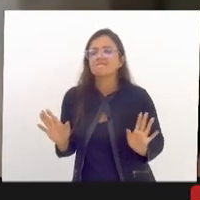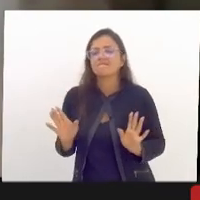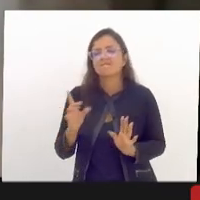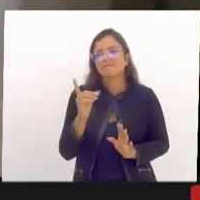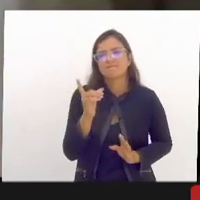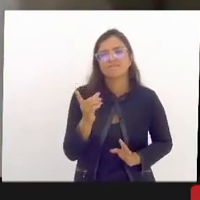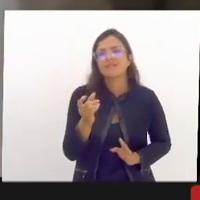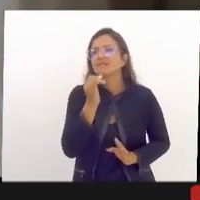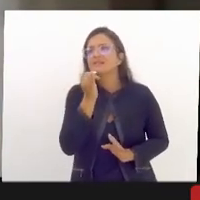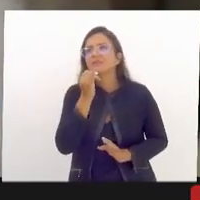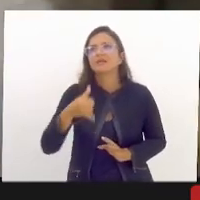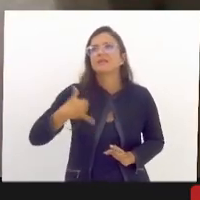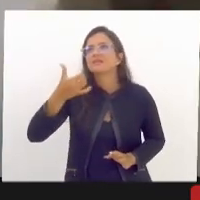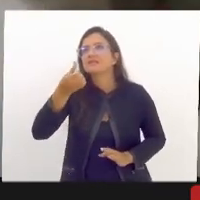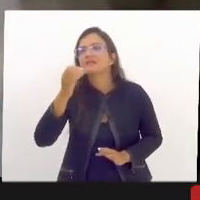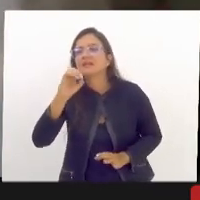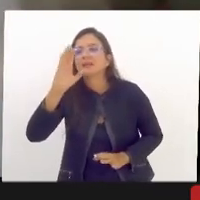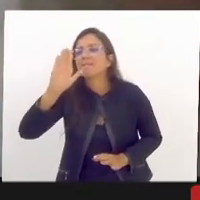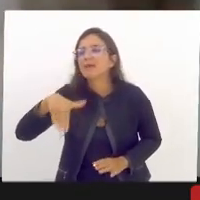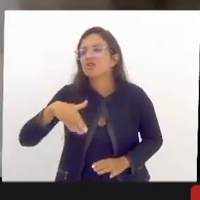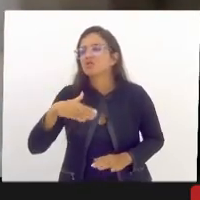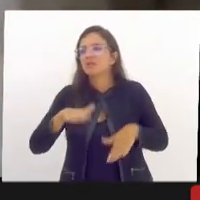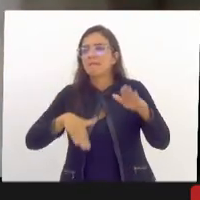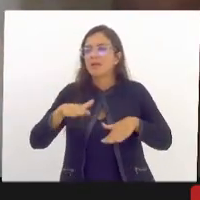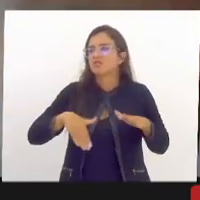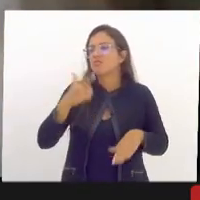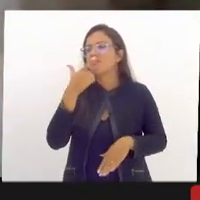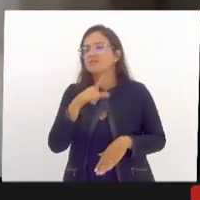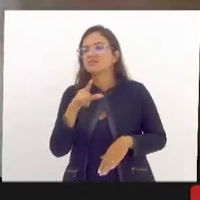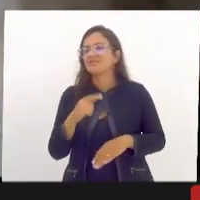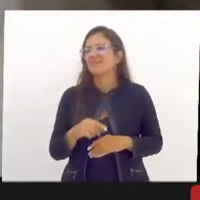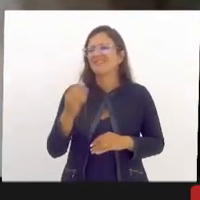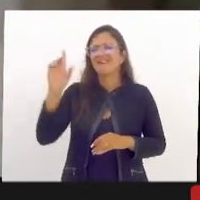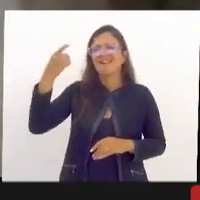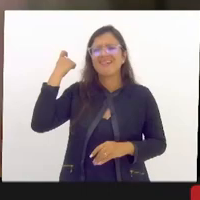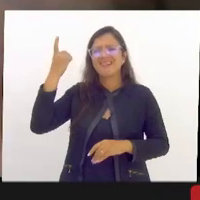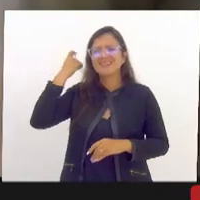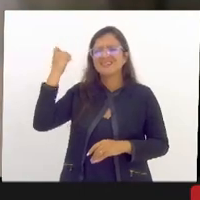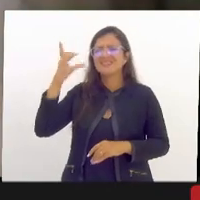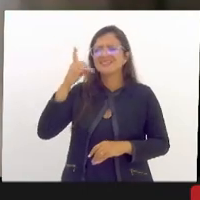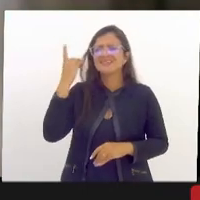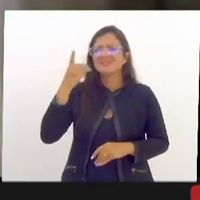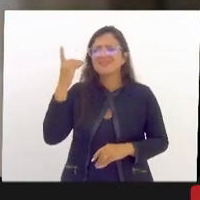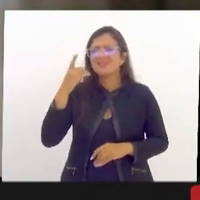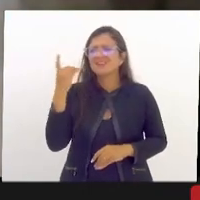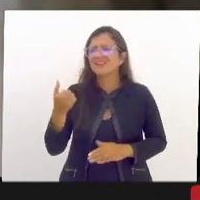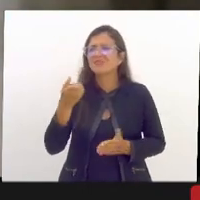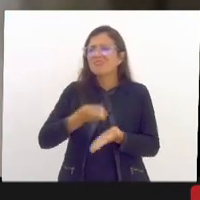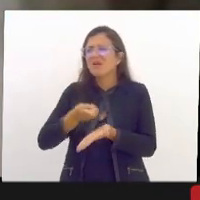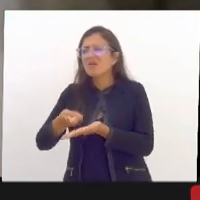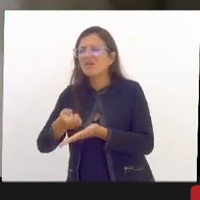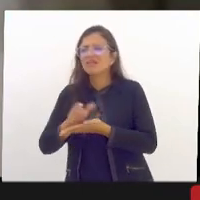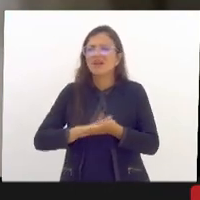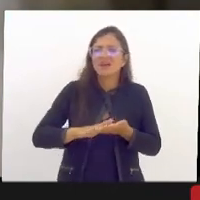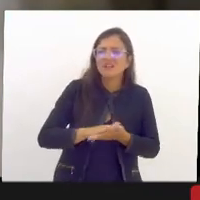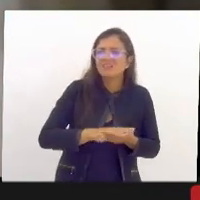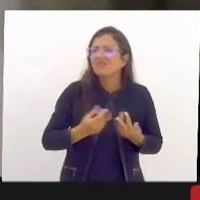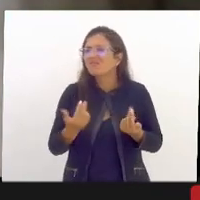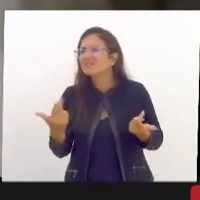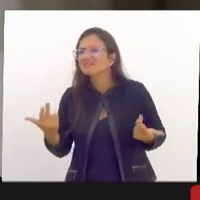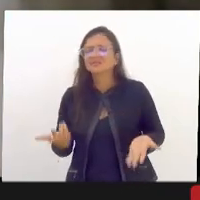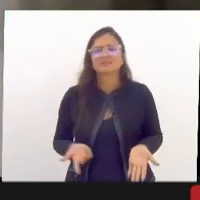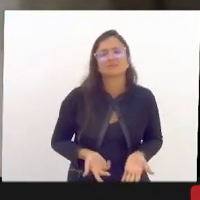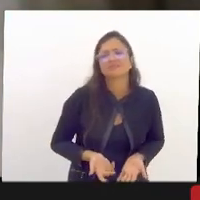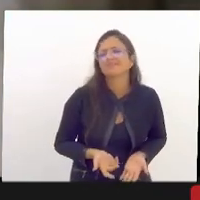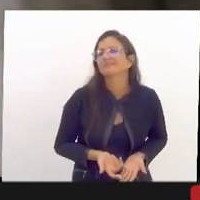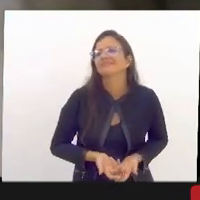dos 60 anos, conta questões muito anteriores, vereadores, etc., que nem contribuíram para esse fundo. Então, é